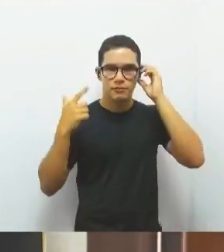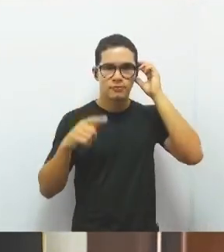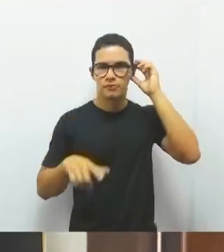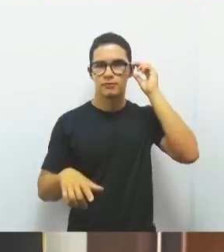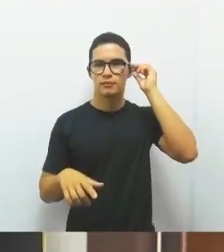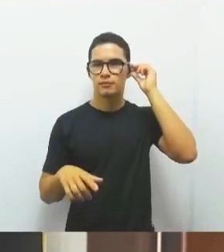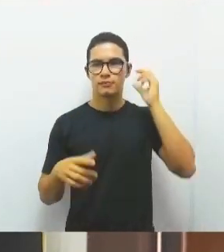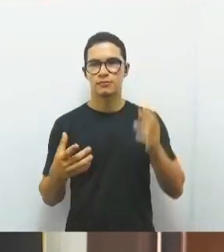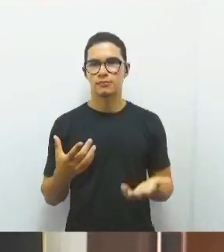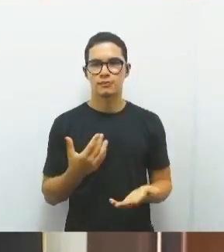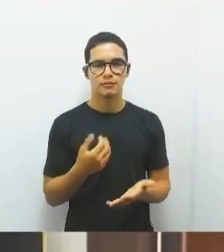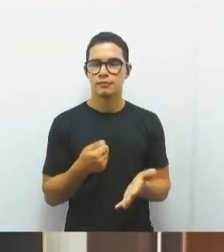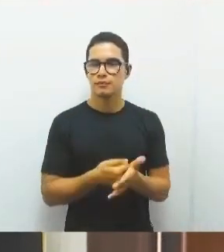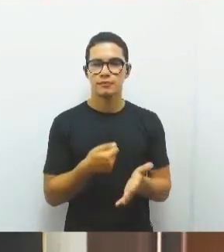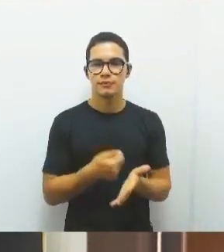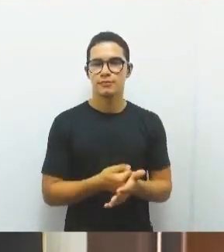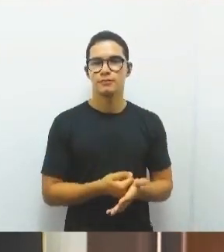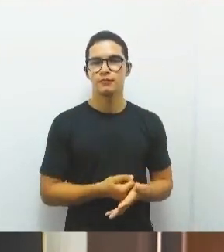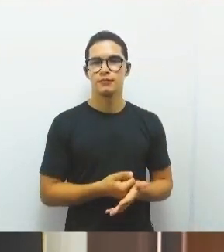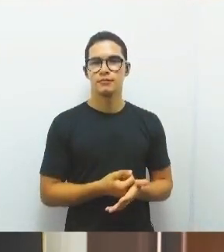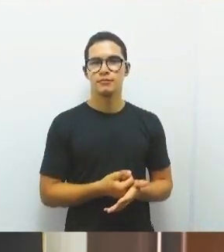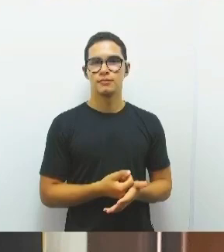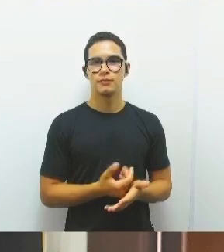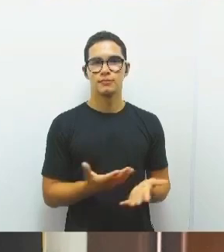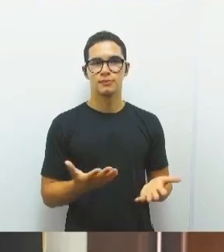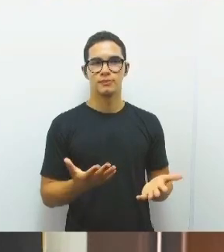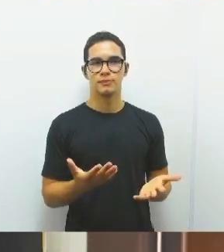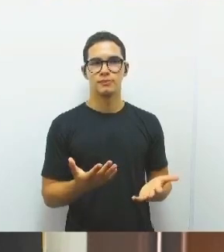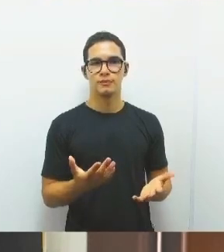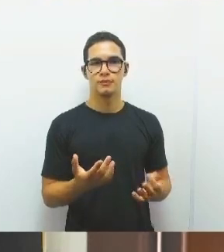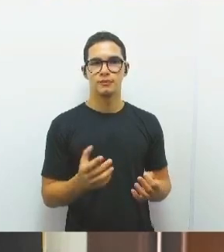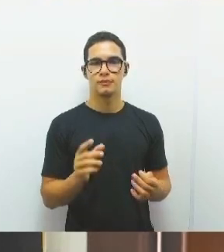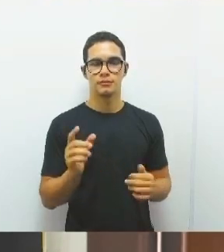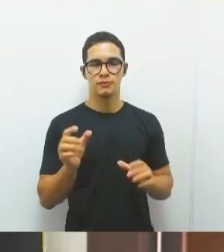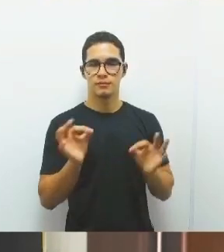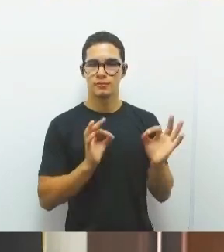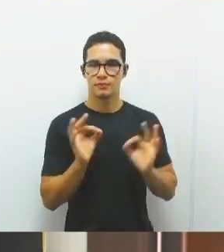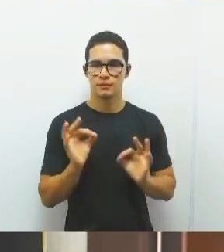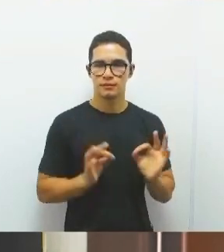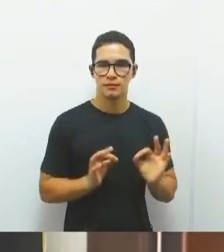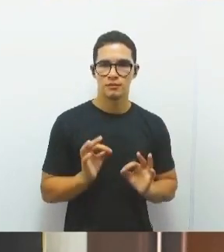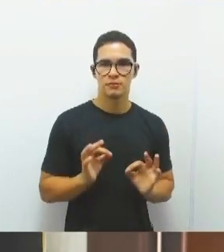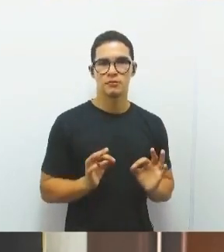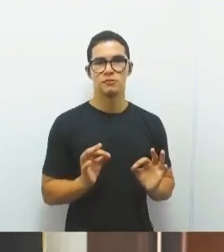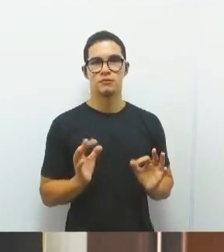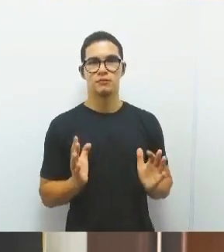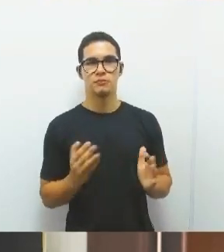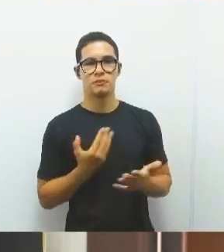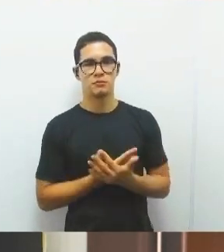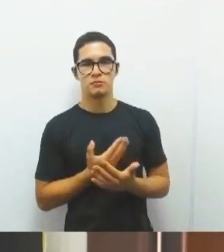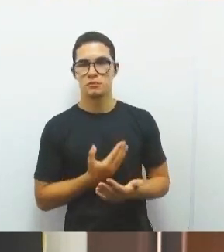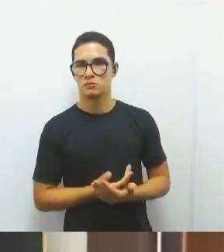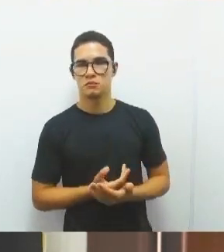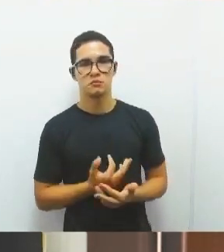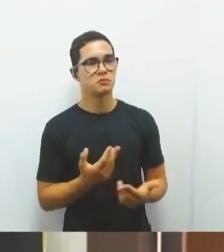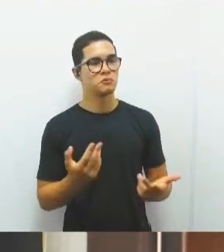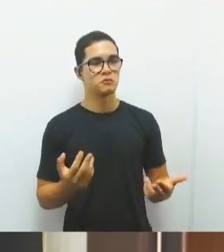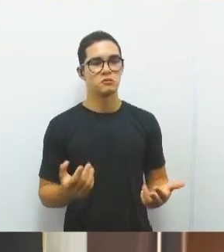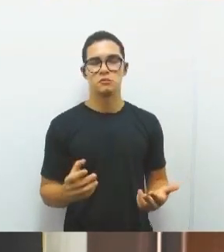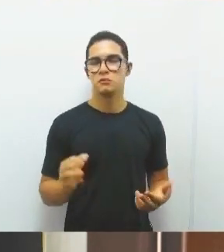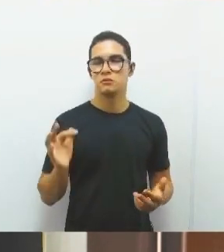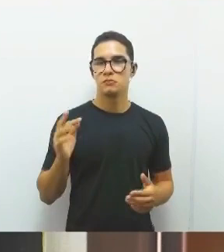cadastrar e não conseguem agendar então era melhor ter colocado os critérios para para estudantes né